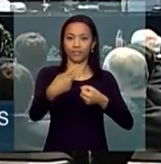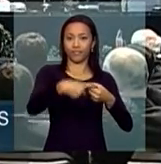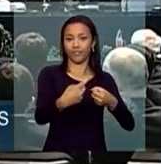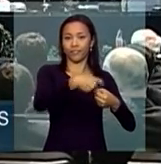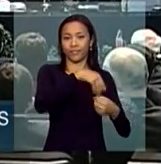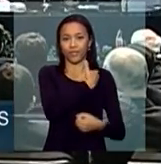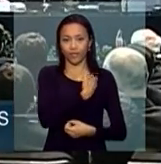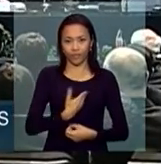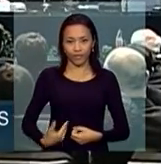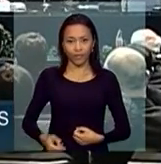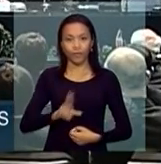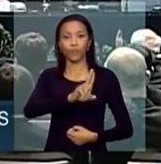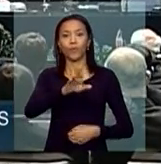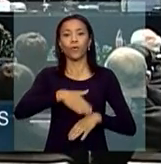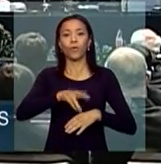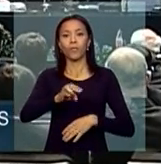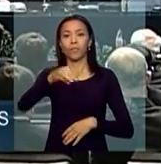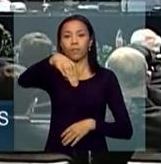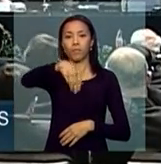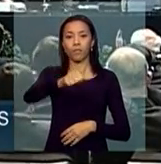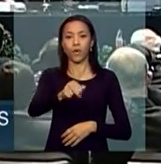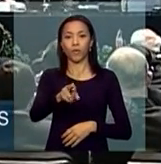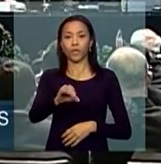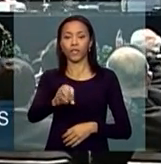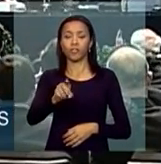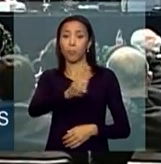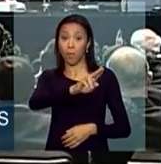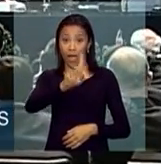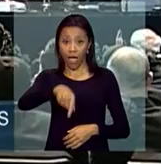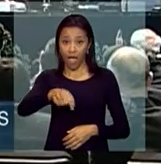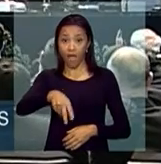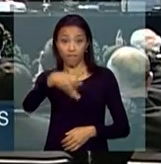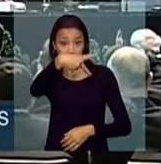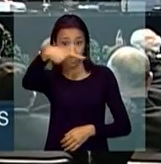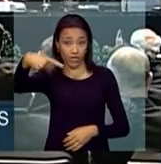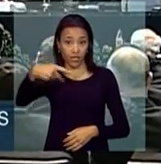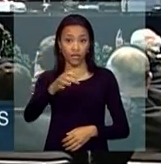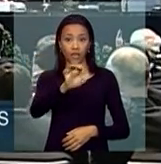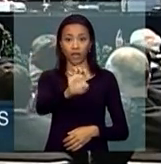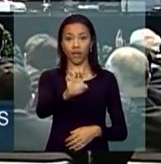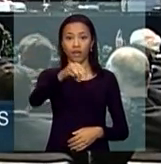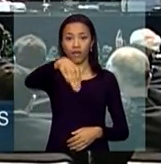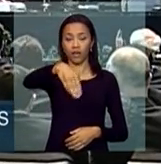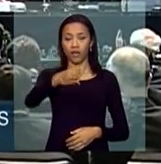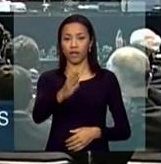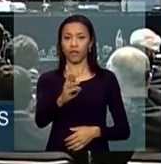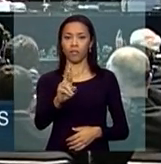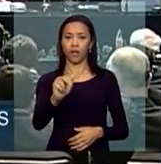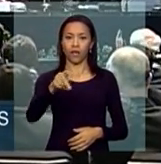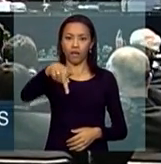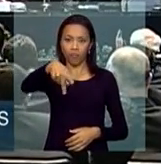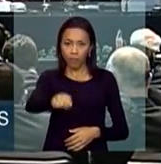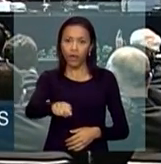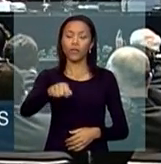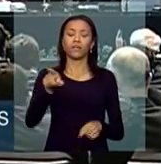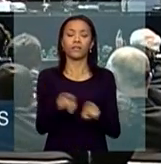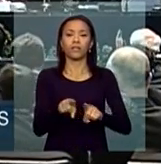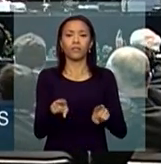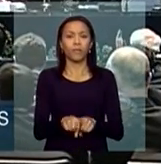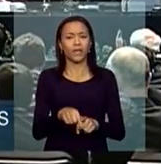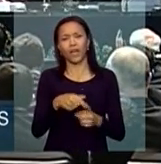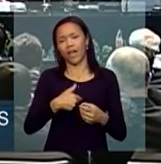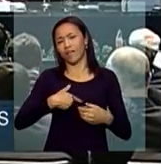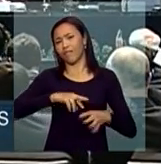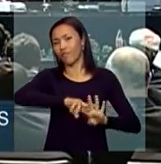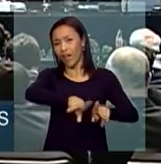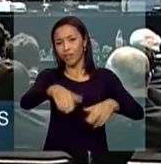cumprimentando o Maurício Lopes, presidente da Embrapa, uma forma muito especial aqui, toda a equipe do Ministério da